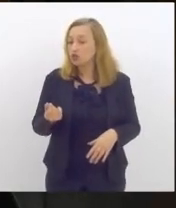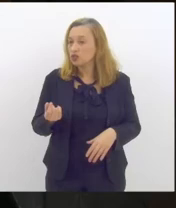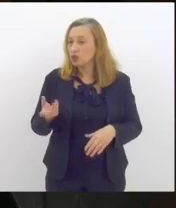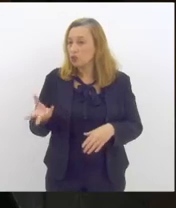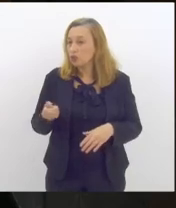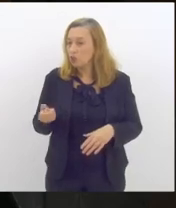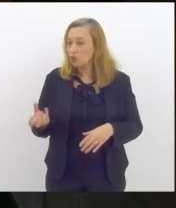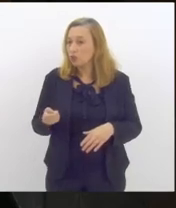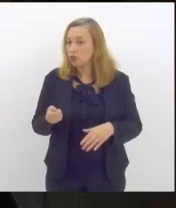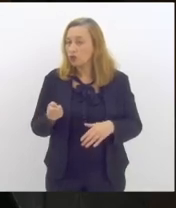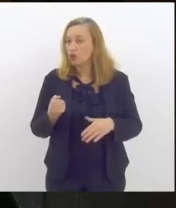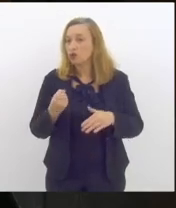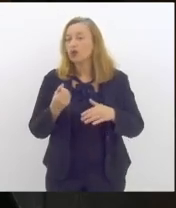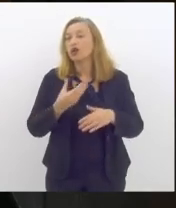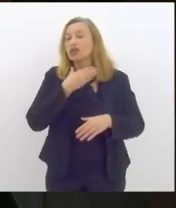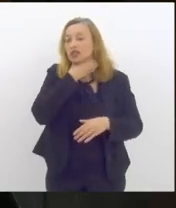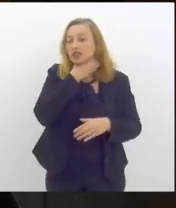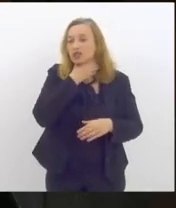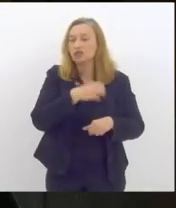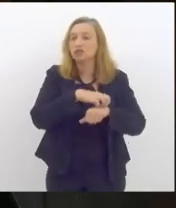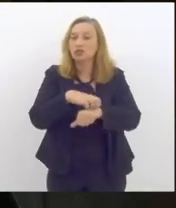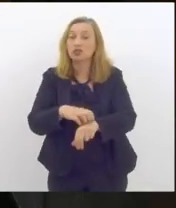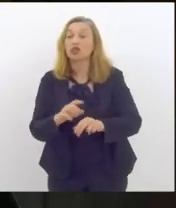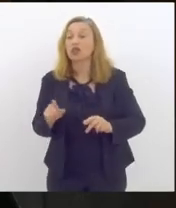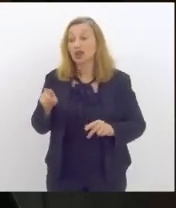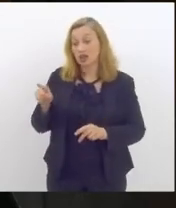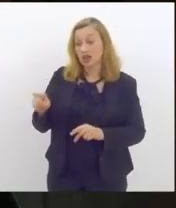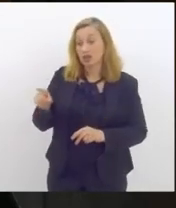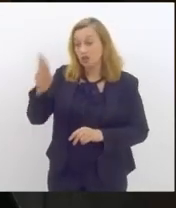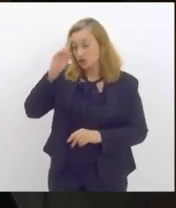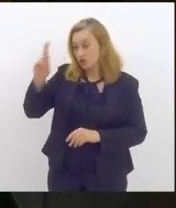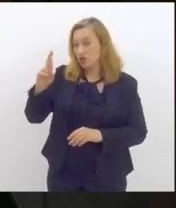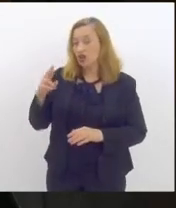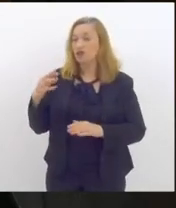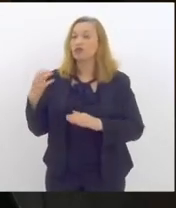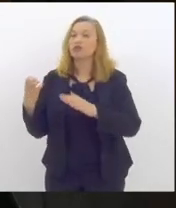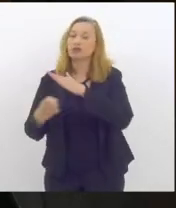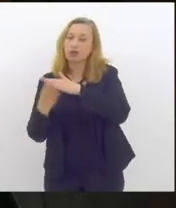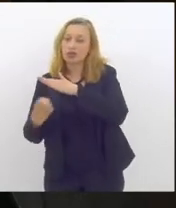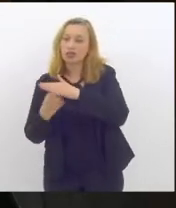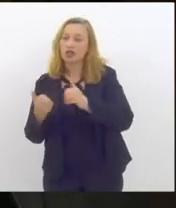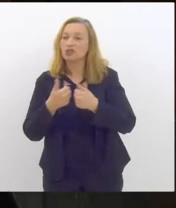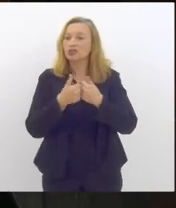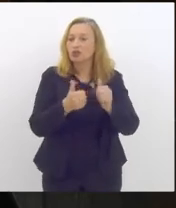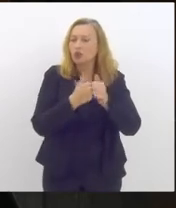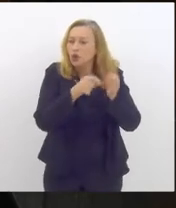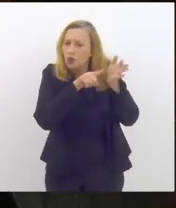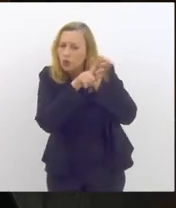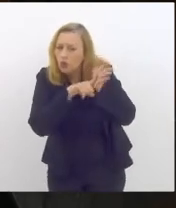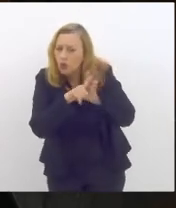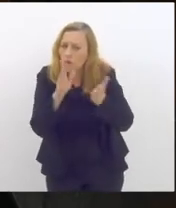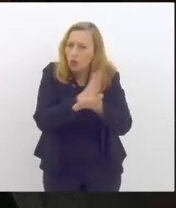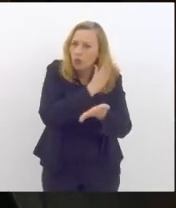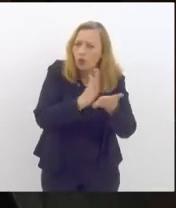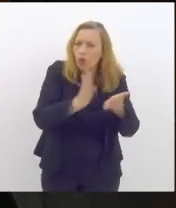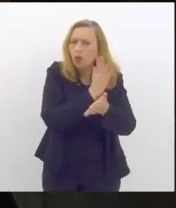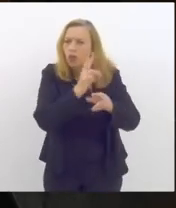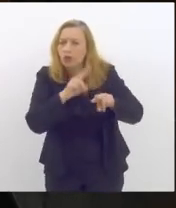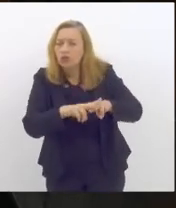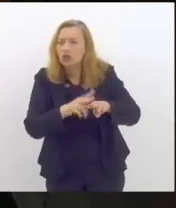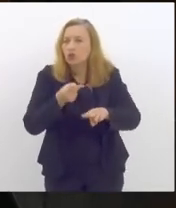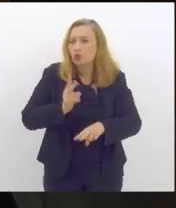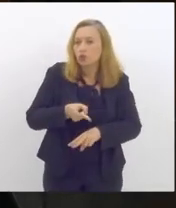Transportes no estado do Rio de Janeiro esses mesmos empresários de ônibus investigados alguns presos que